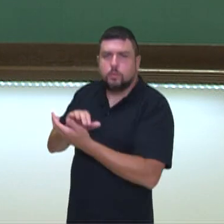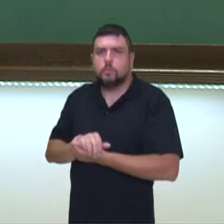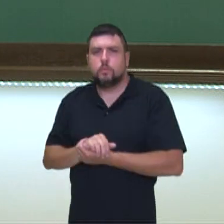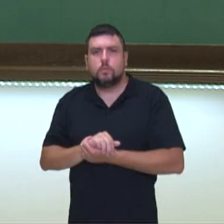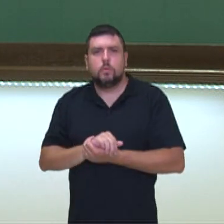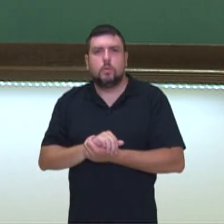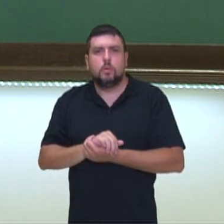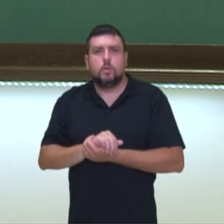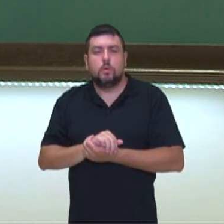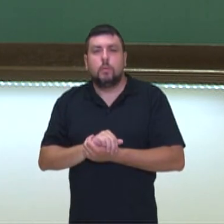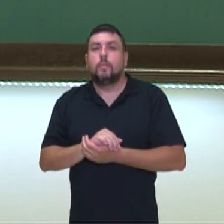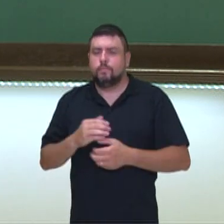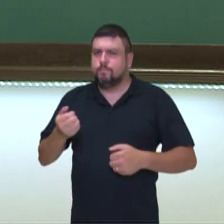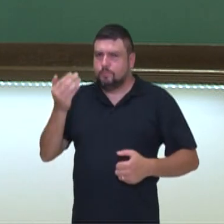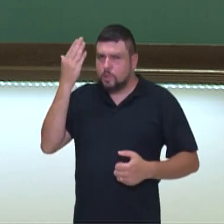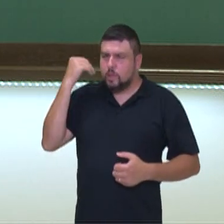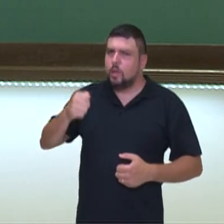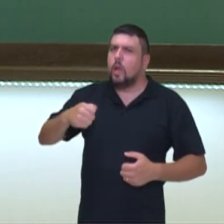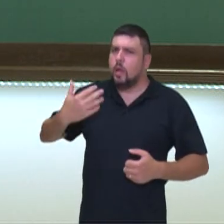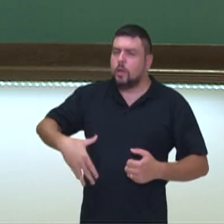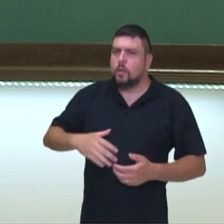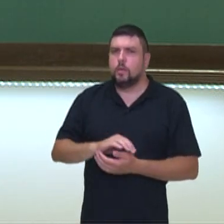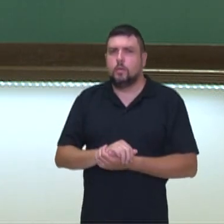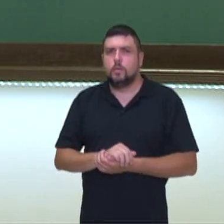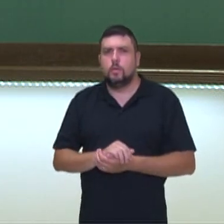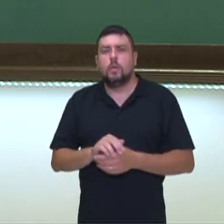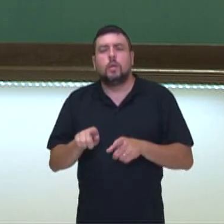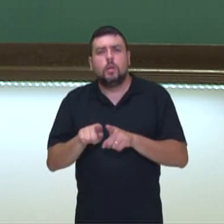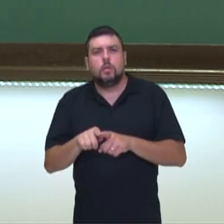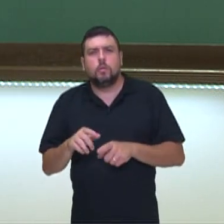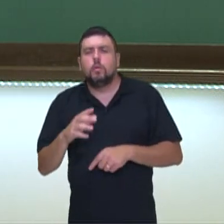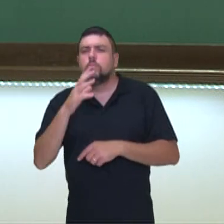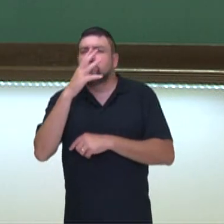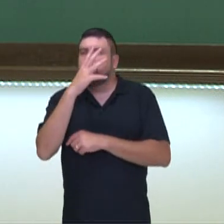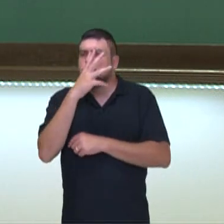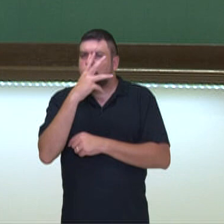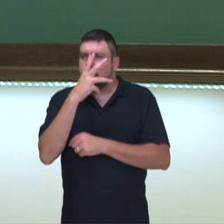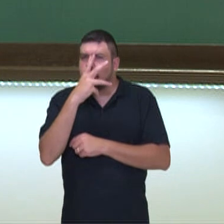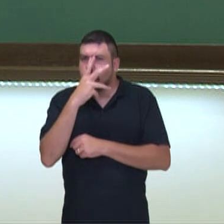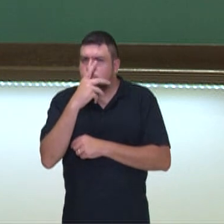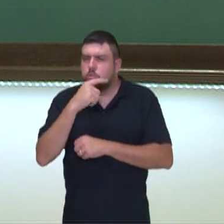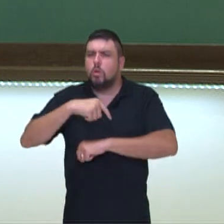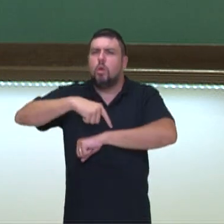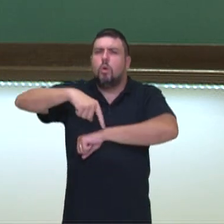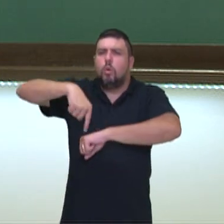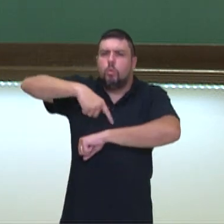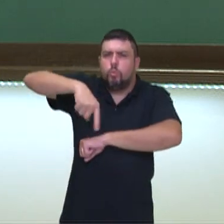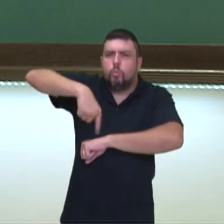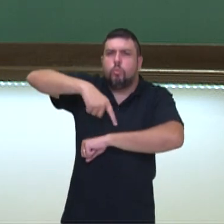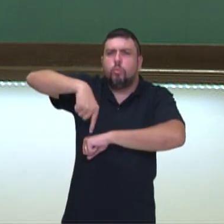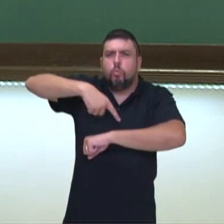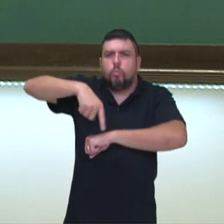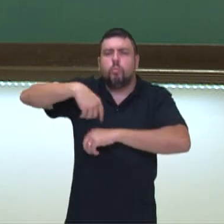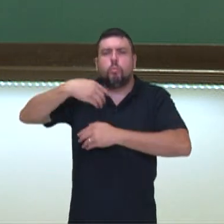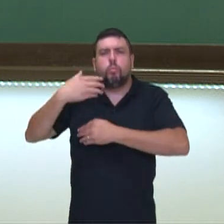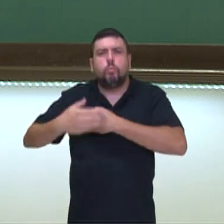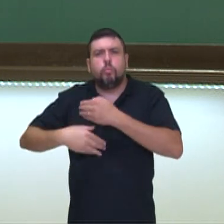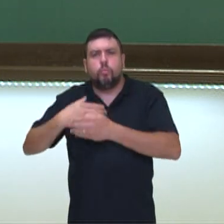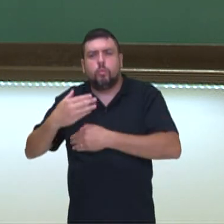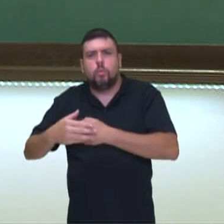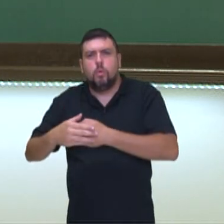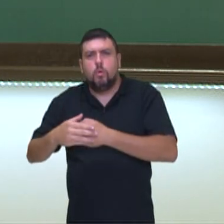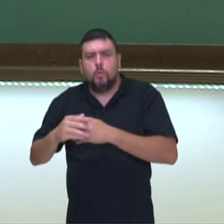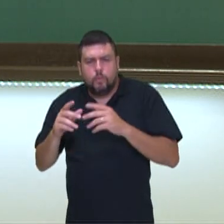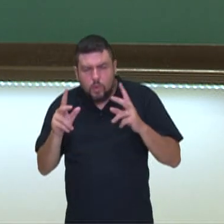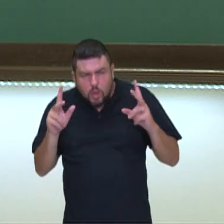dinheiro para isso. E era muito demorado. Eram sessões e sessões de horas e horas parados e o resultado não era tão fiel quanto a